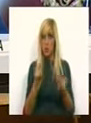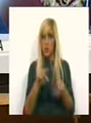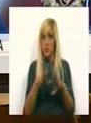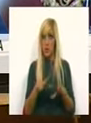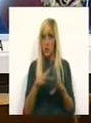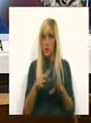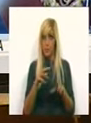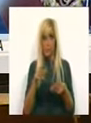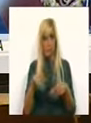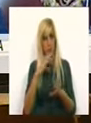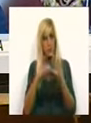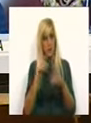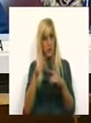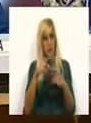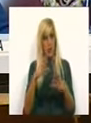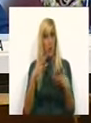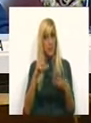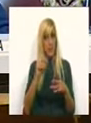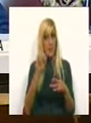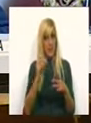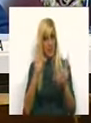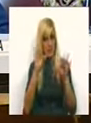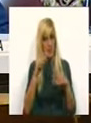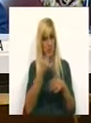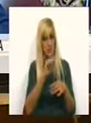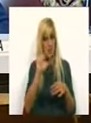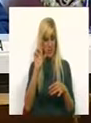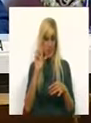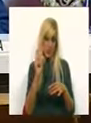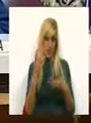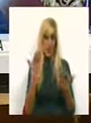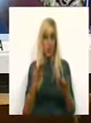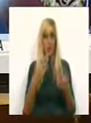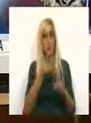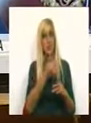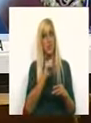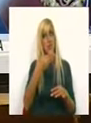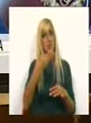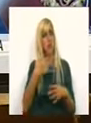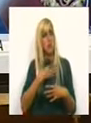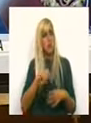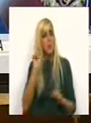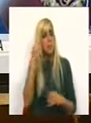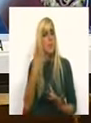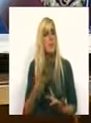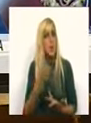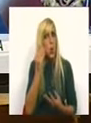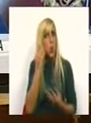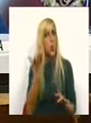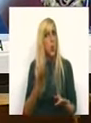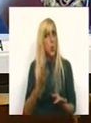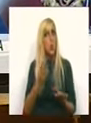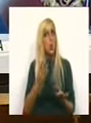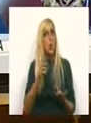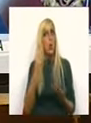do radar no final de 2016. Sr. Ministro, estamos agora em 2017 e gostaríamos de saber qual é que é o ponto de situação do